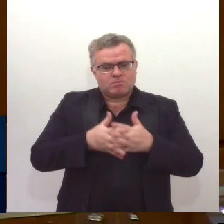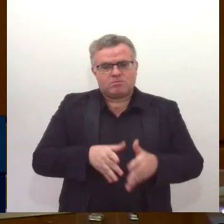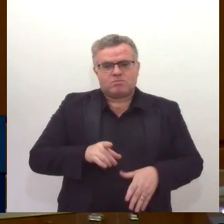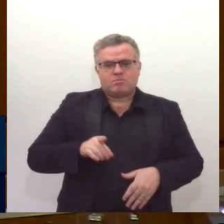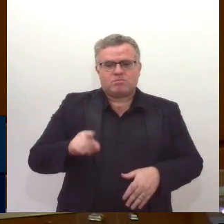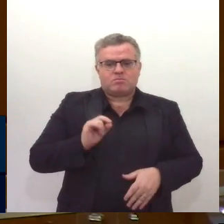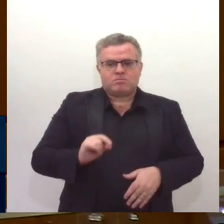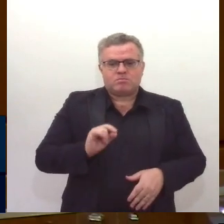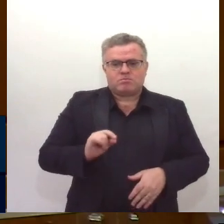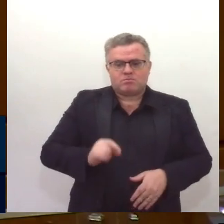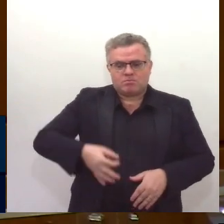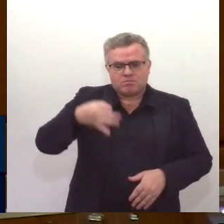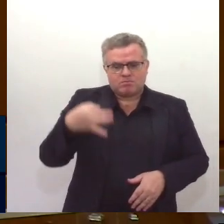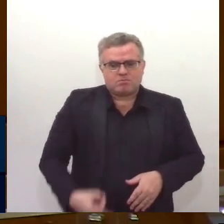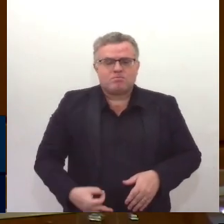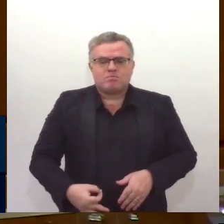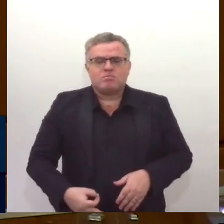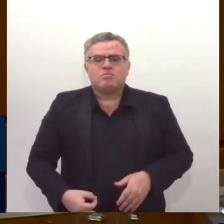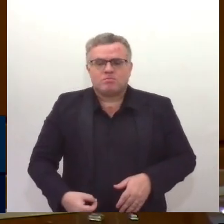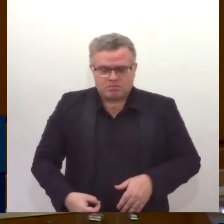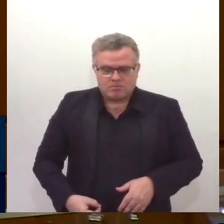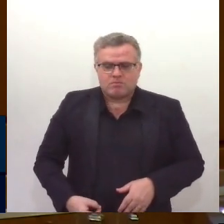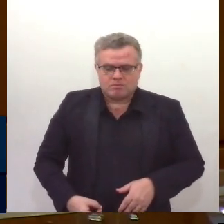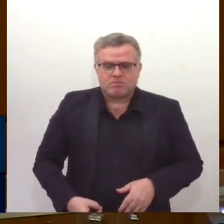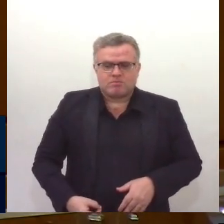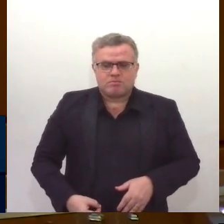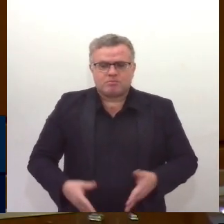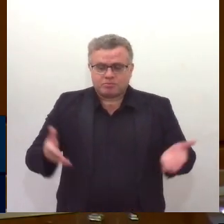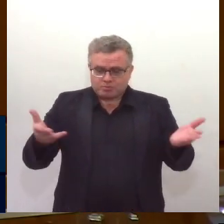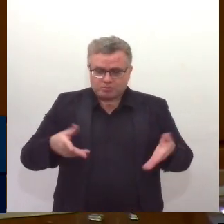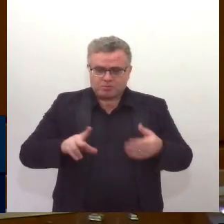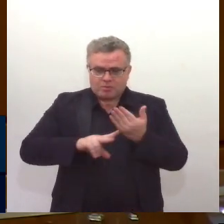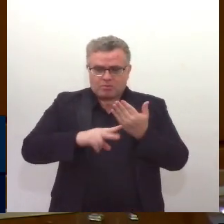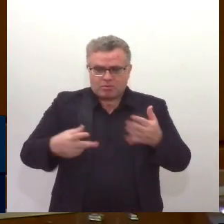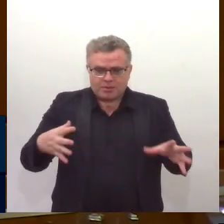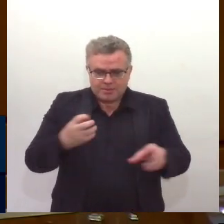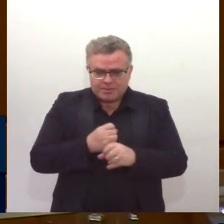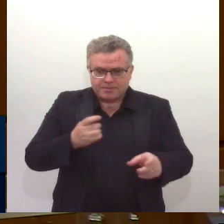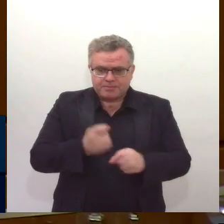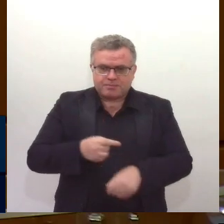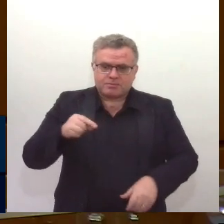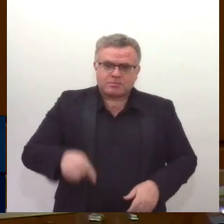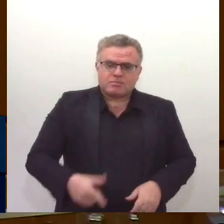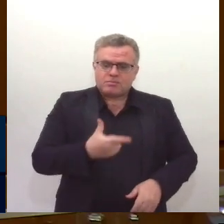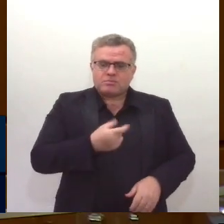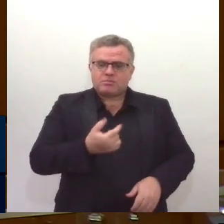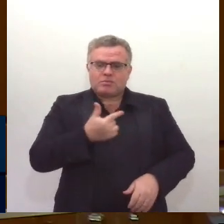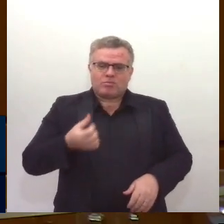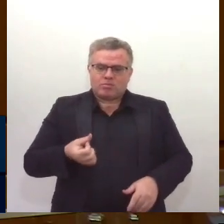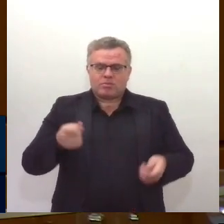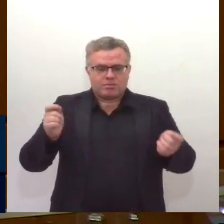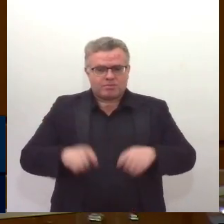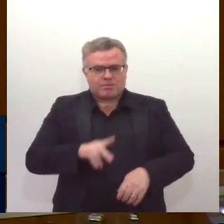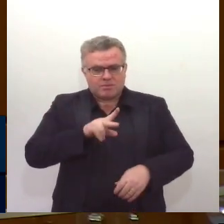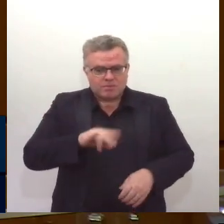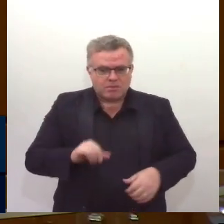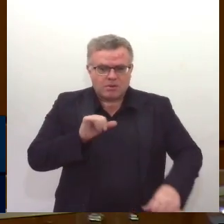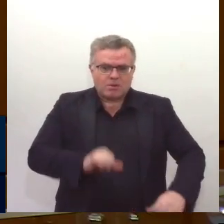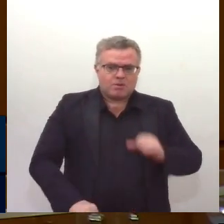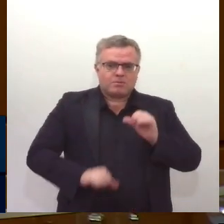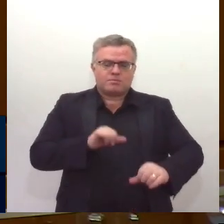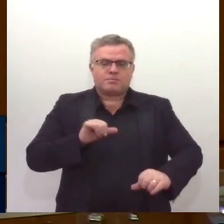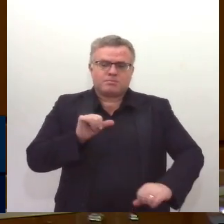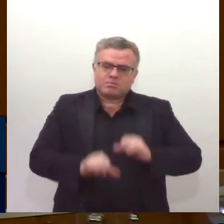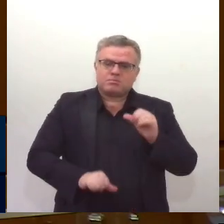que esse resultado virá para o Brasil em 2026 e a gente resgata esse país da mão dessa